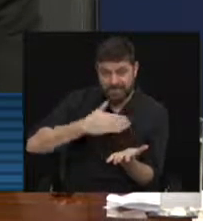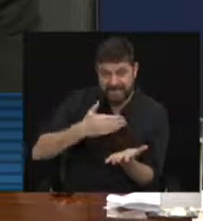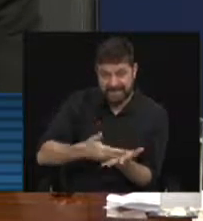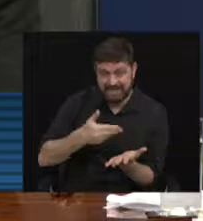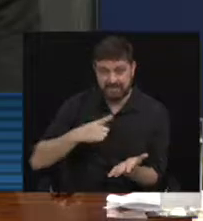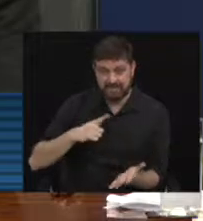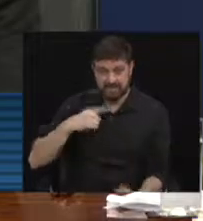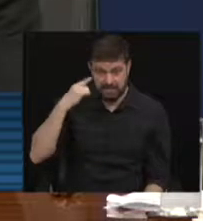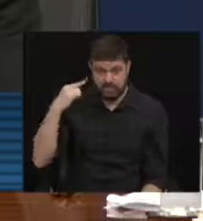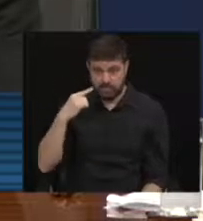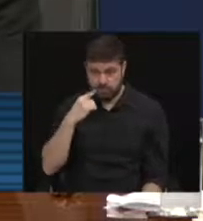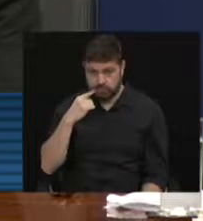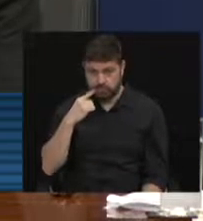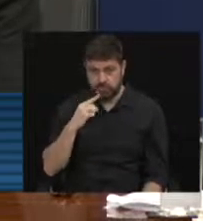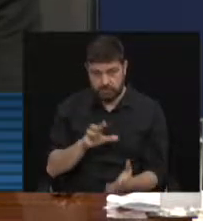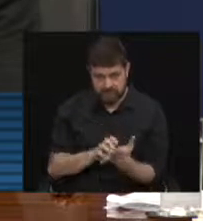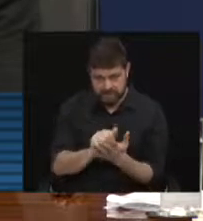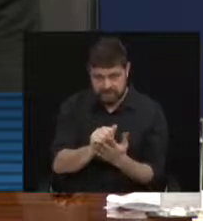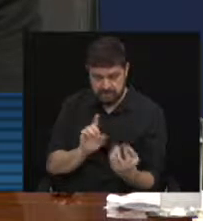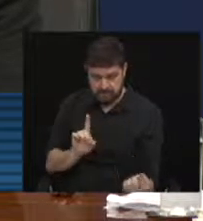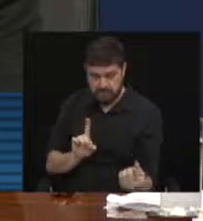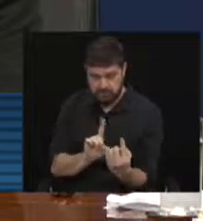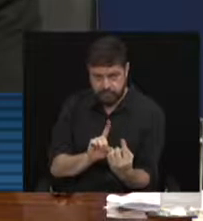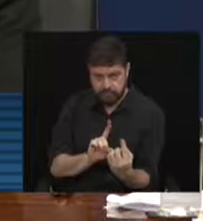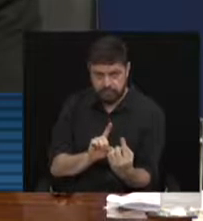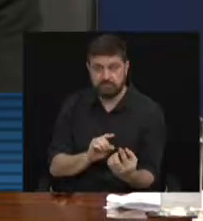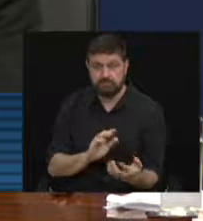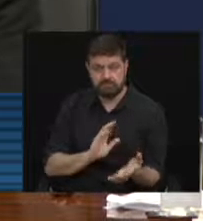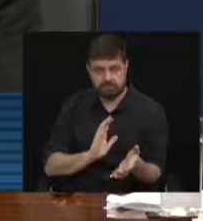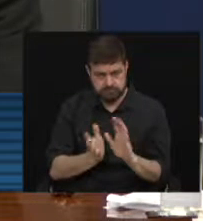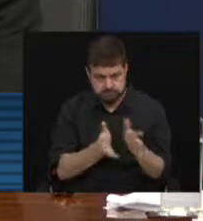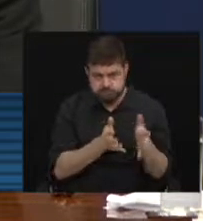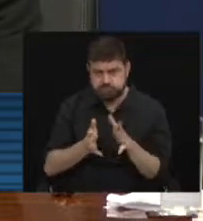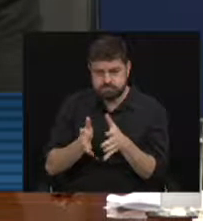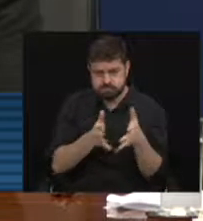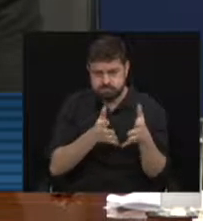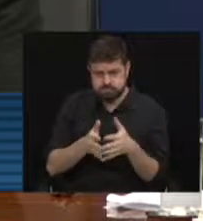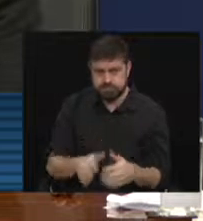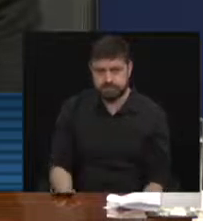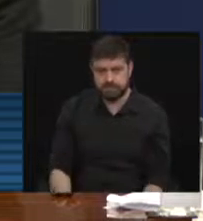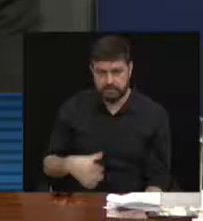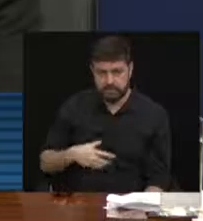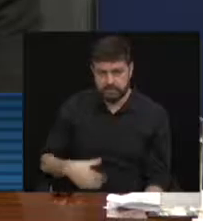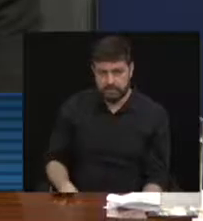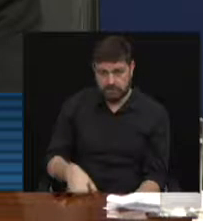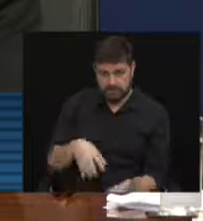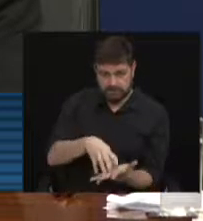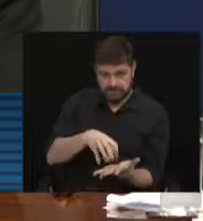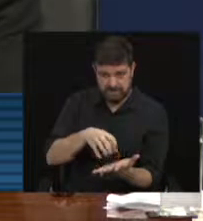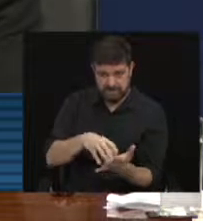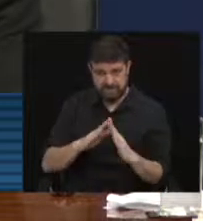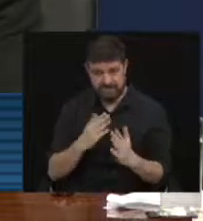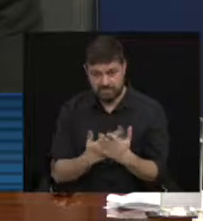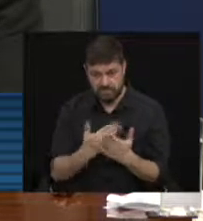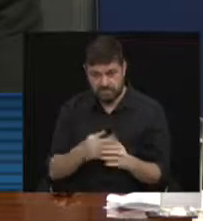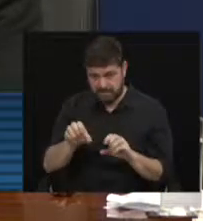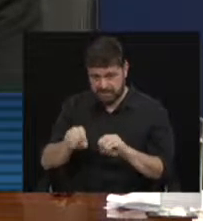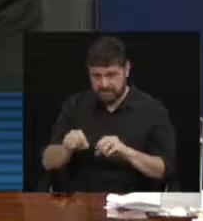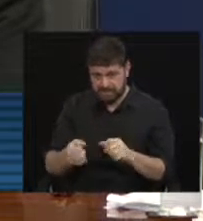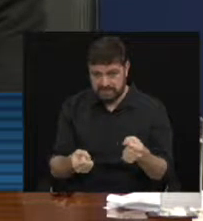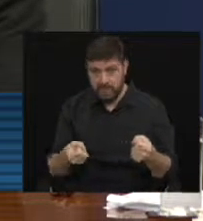PLO 232/2016 em conjunto. Parecer favorável, não havendo vereador discutir. Em votação, vereadores favoráveis permanecem como estão.